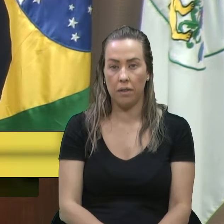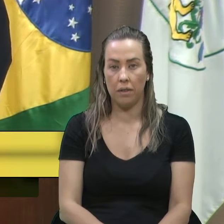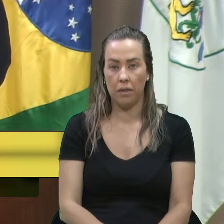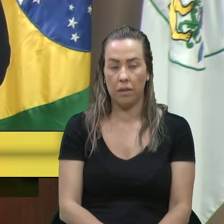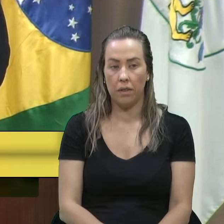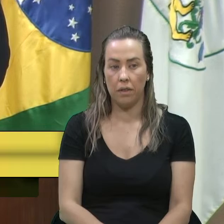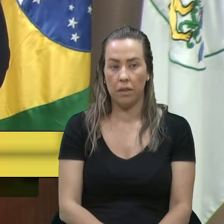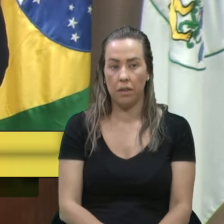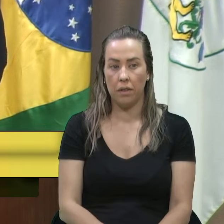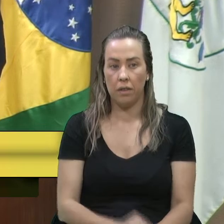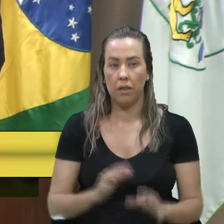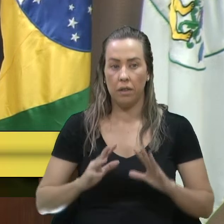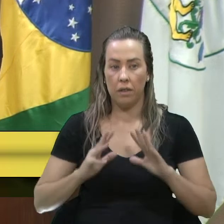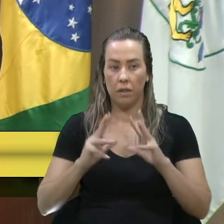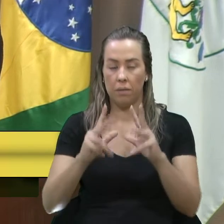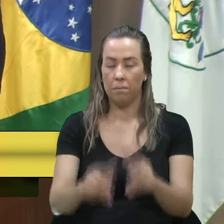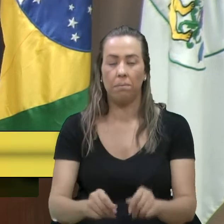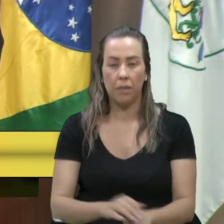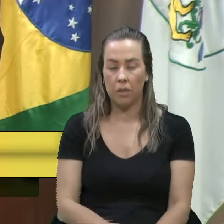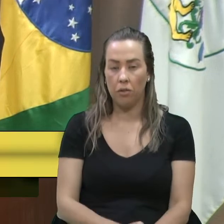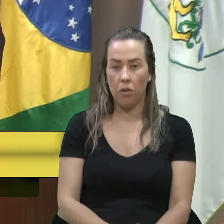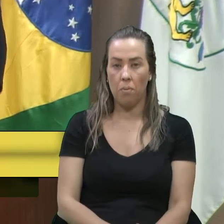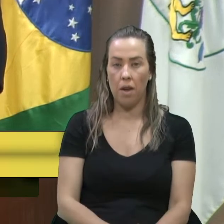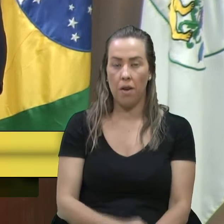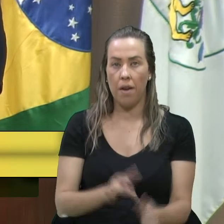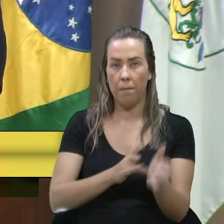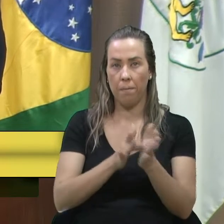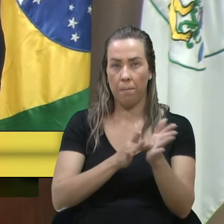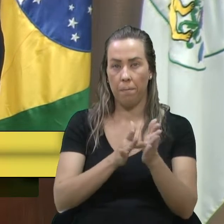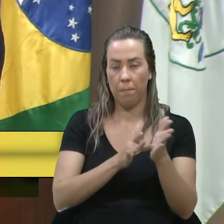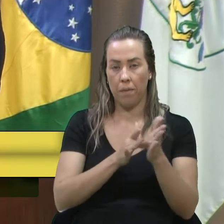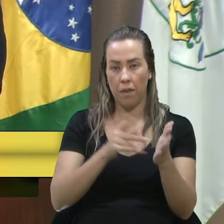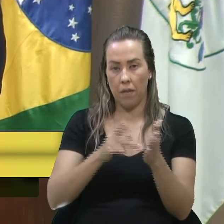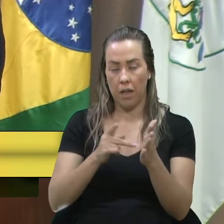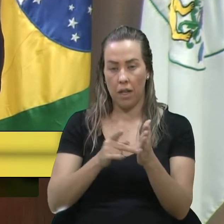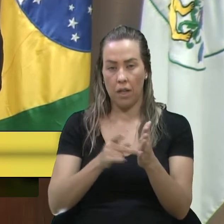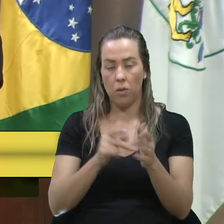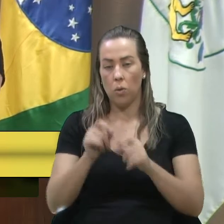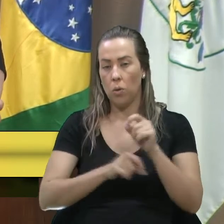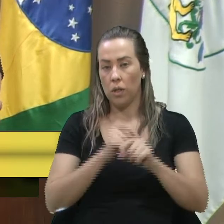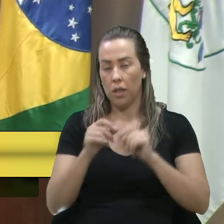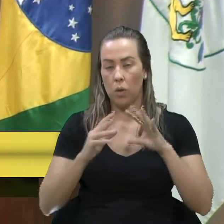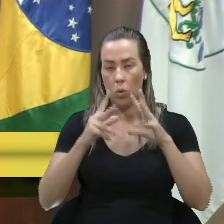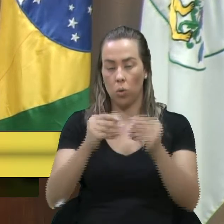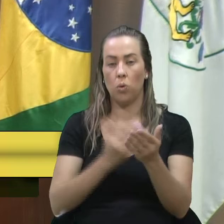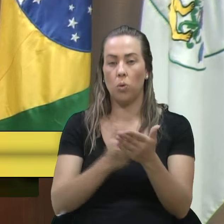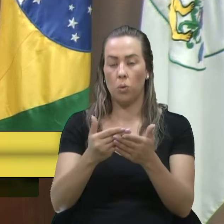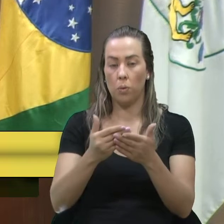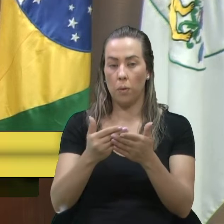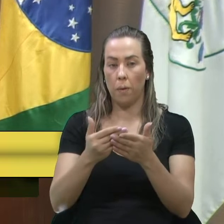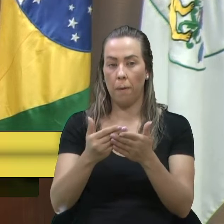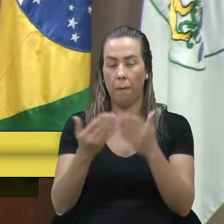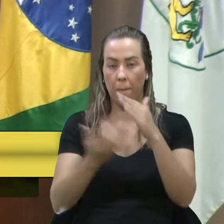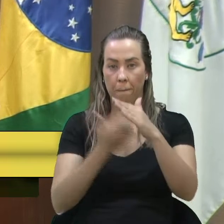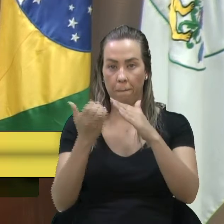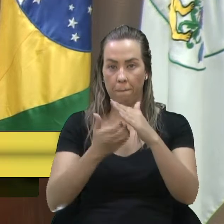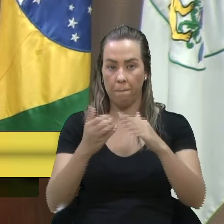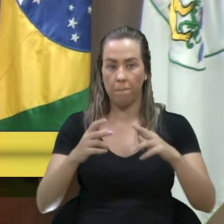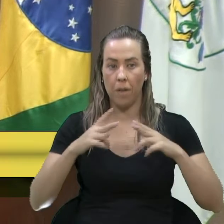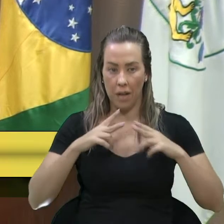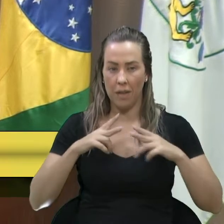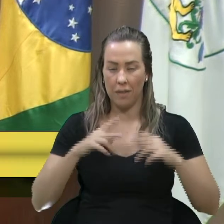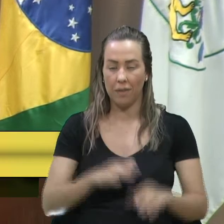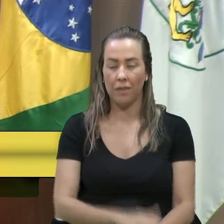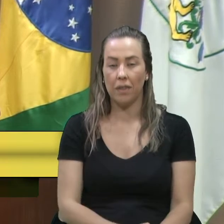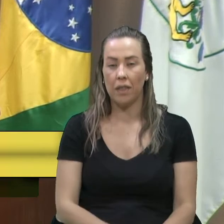E não é verdade também, ou é uma falsa verdade, de que tudo na iniciativa privada funciona bem. Tem